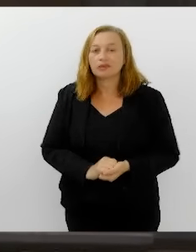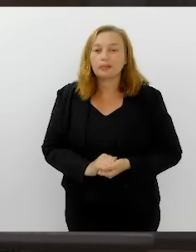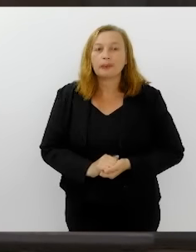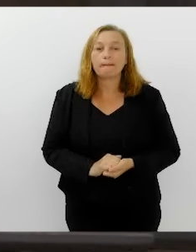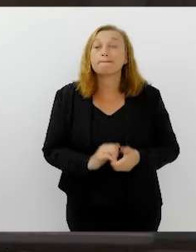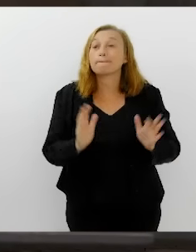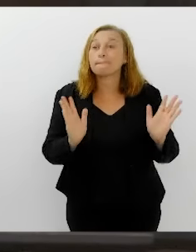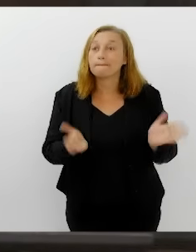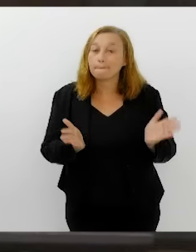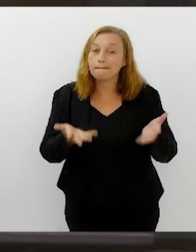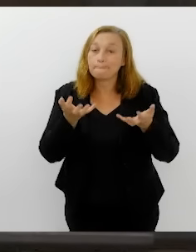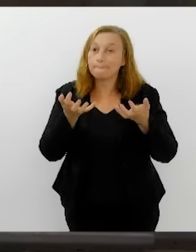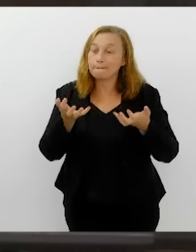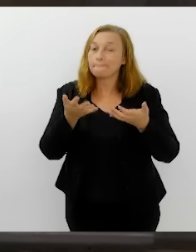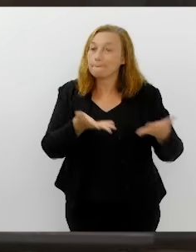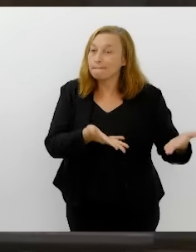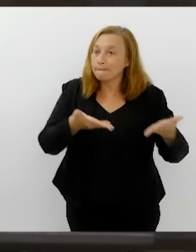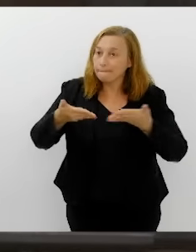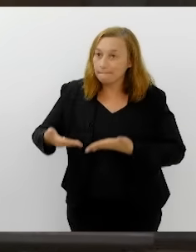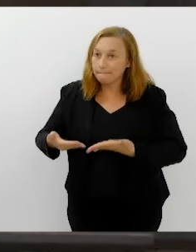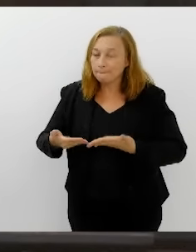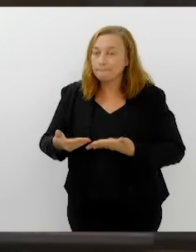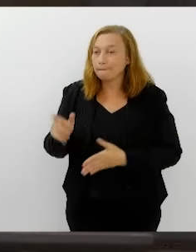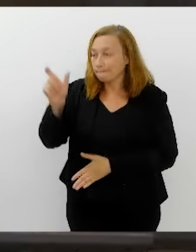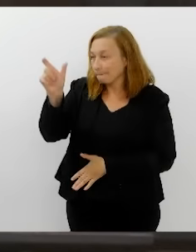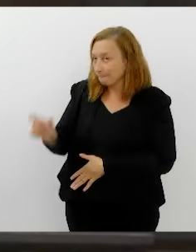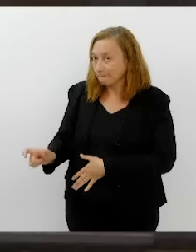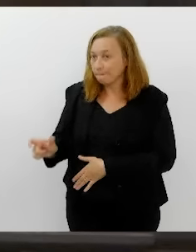Agora eu quero convidar uma pessoa que